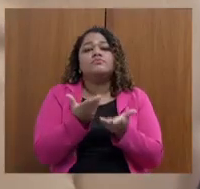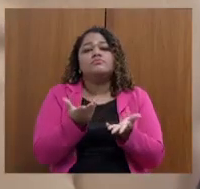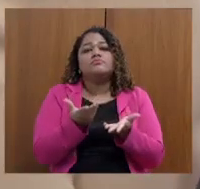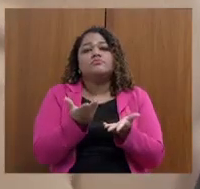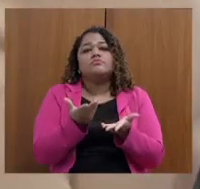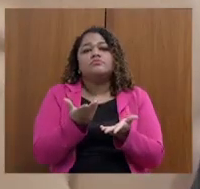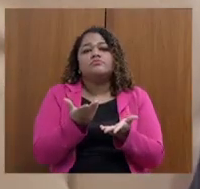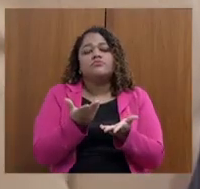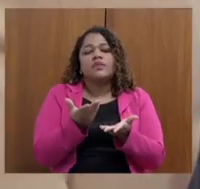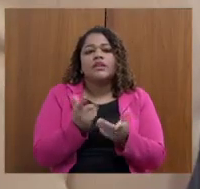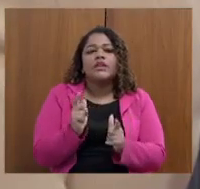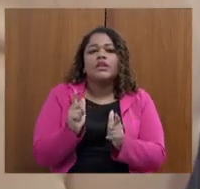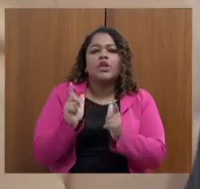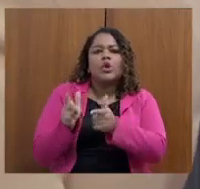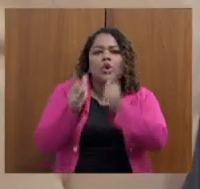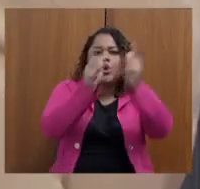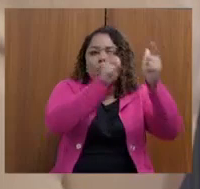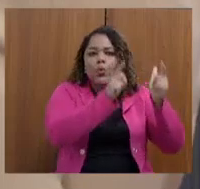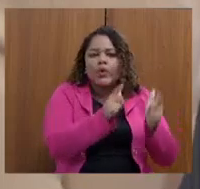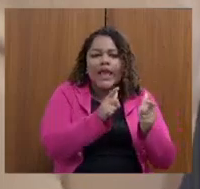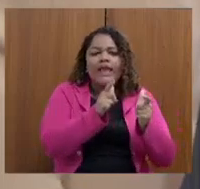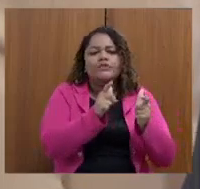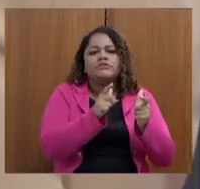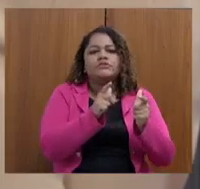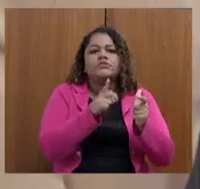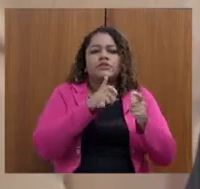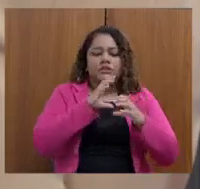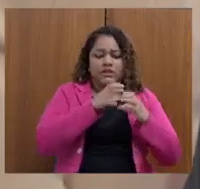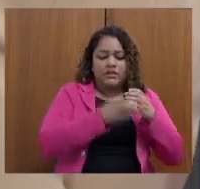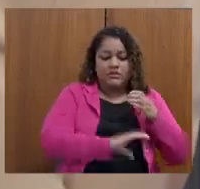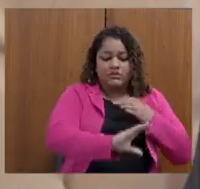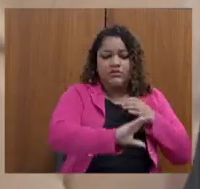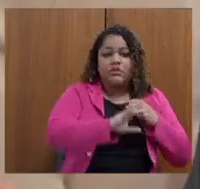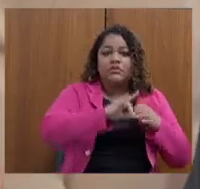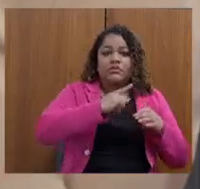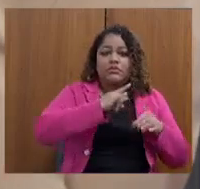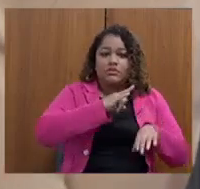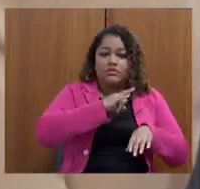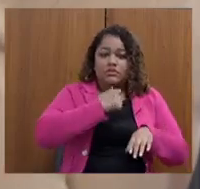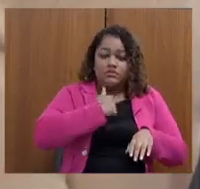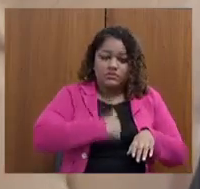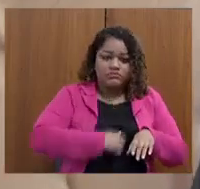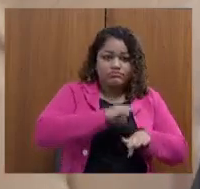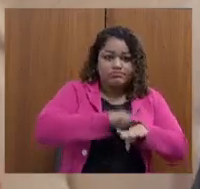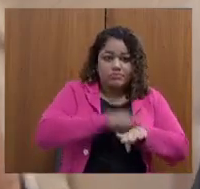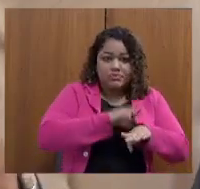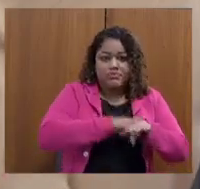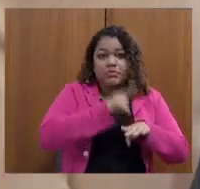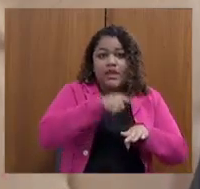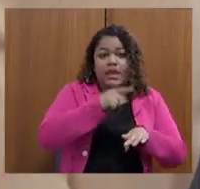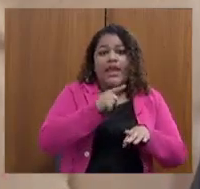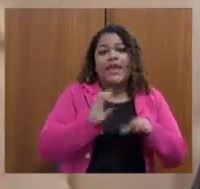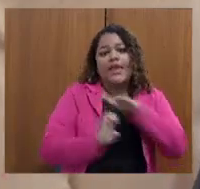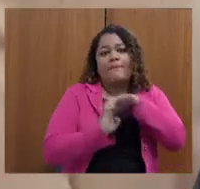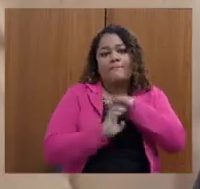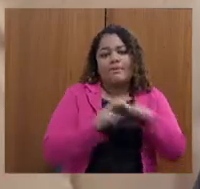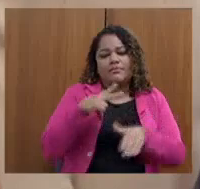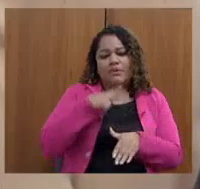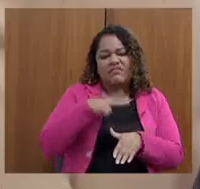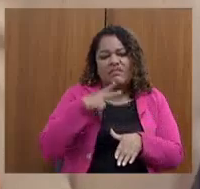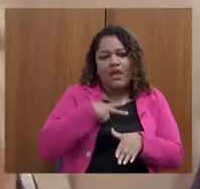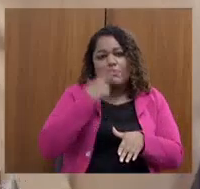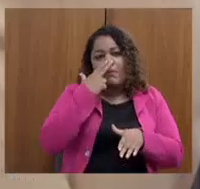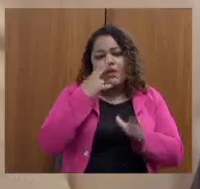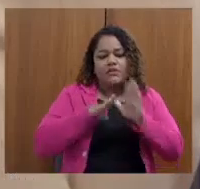O saneamento ele é privado o atingimento dos indicadores de universalização saneamento